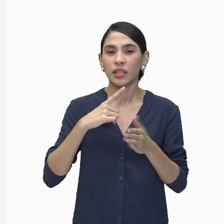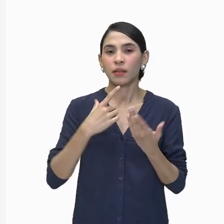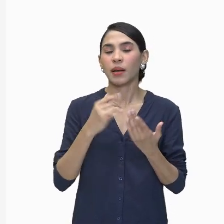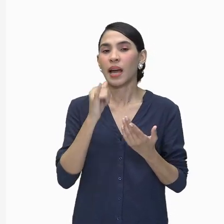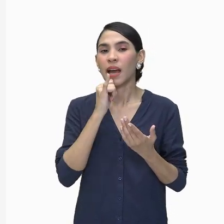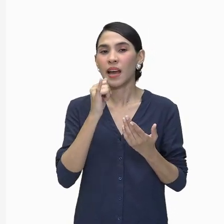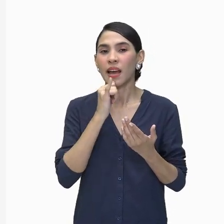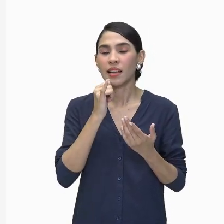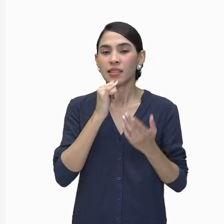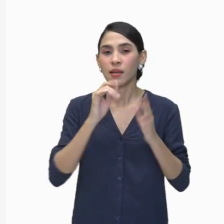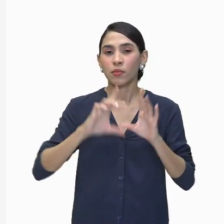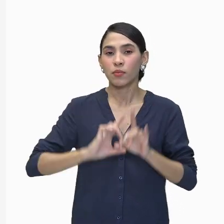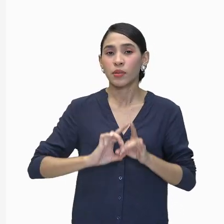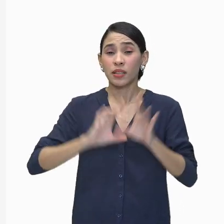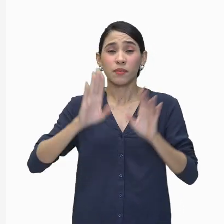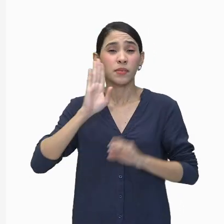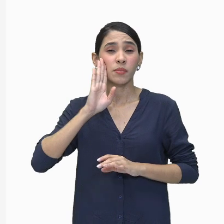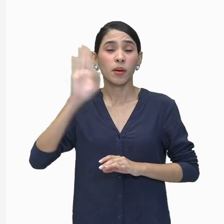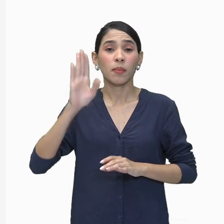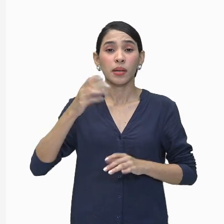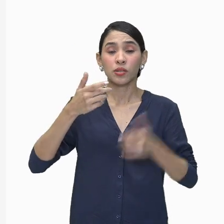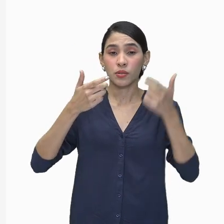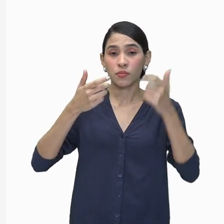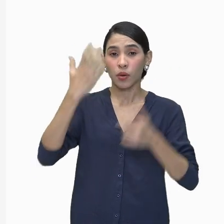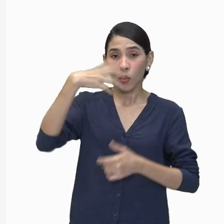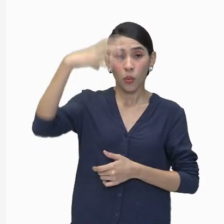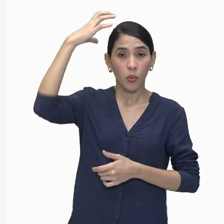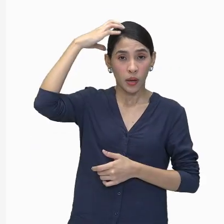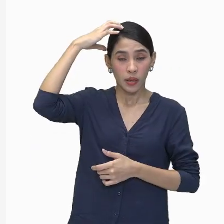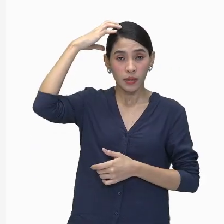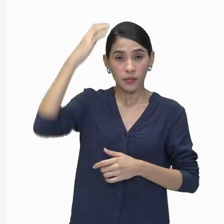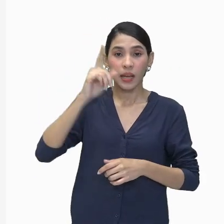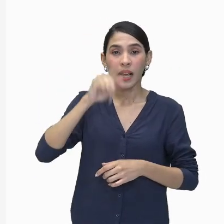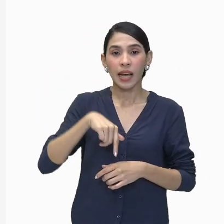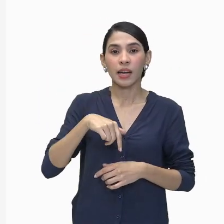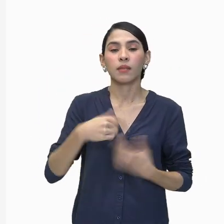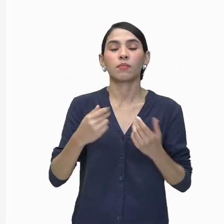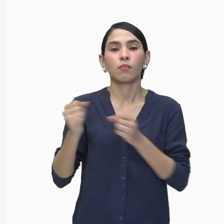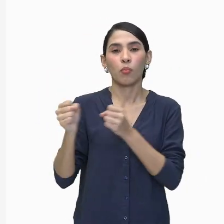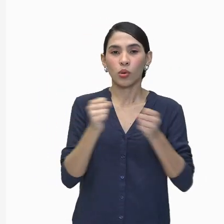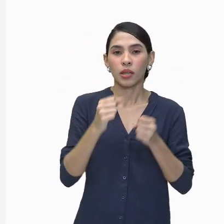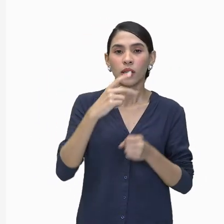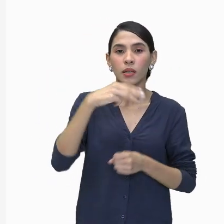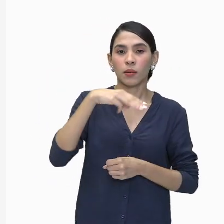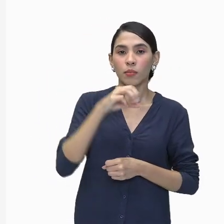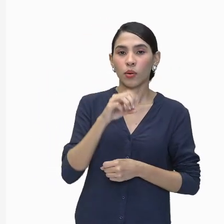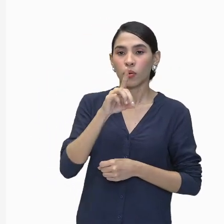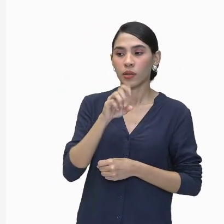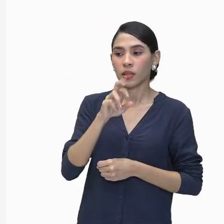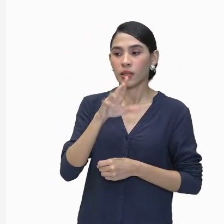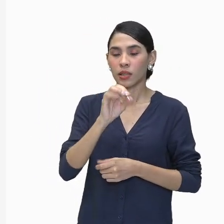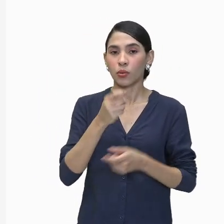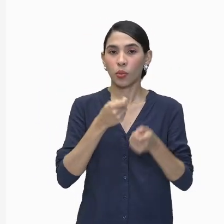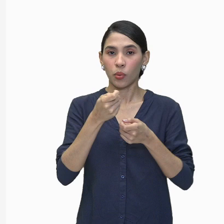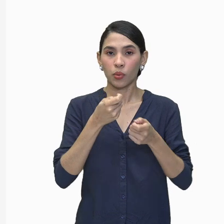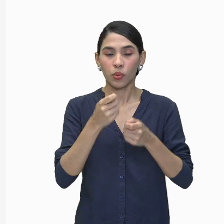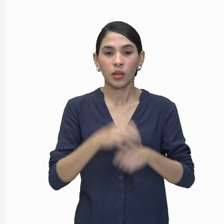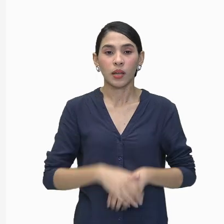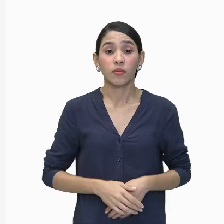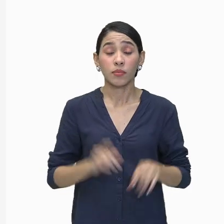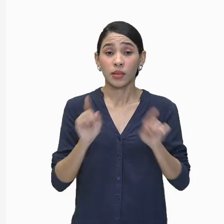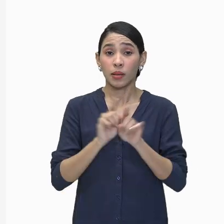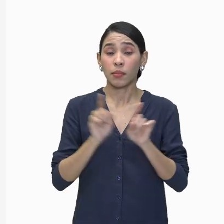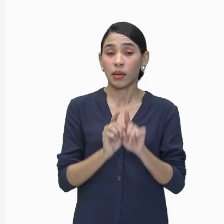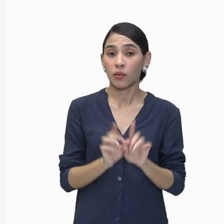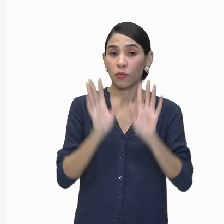quem? Principalmente para o imperador, agindo como chamado poder moderador, ok? E como é que nós vamos ter o fim